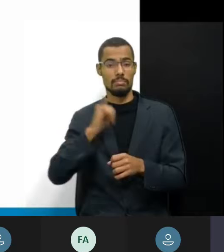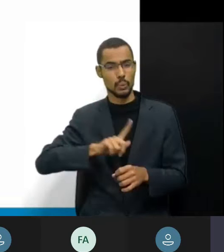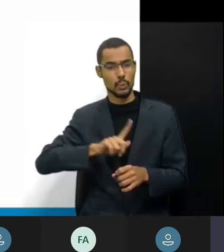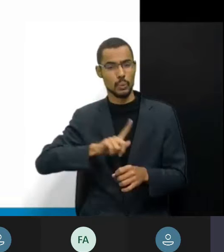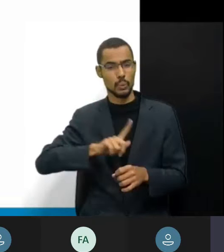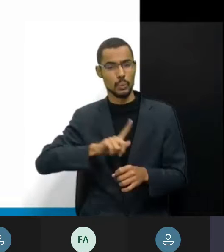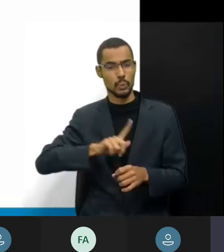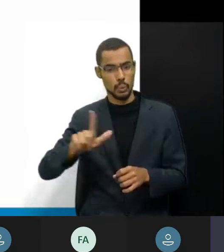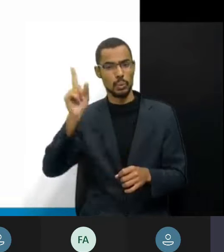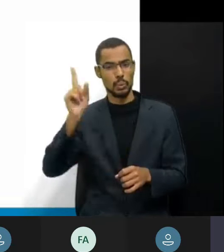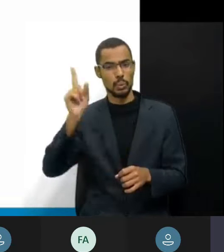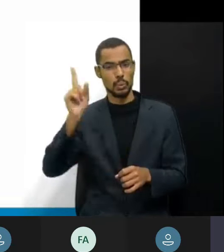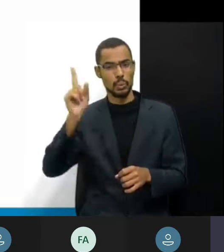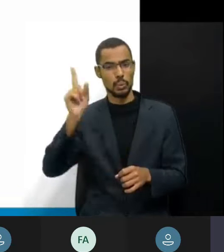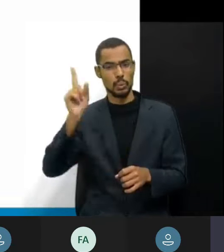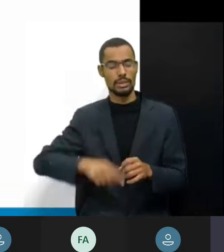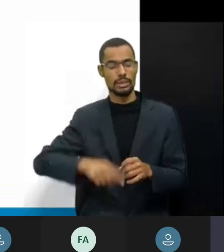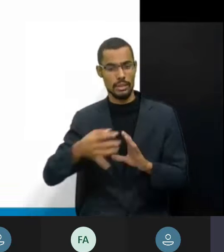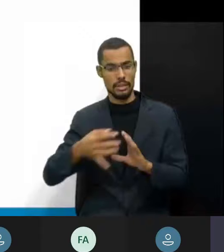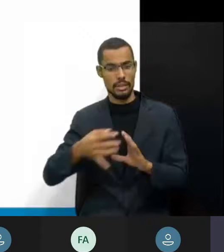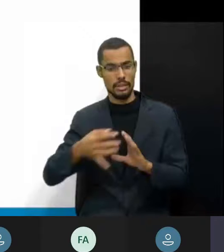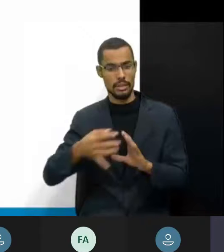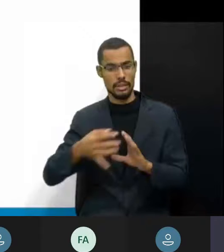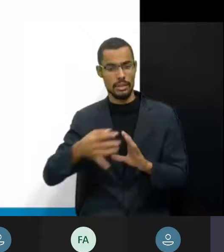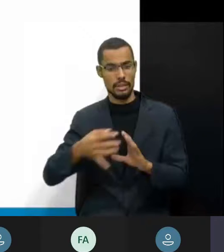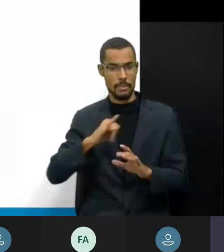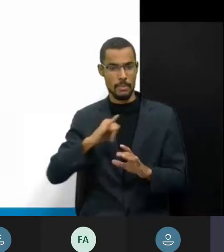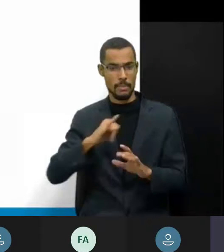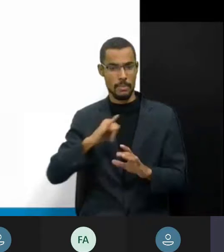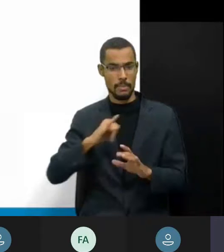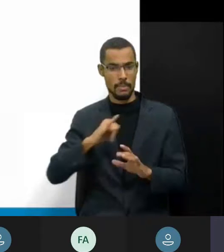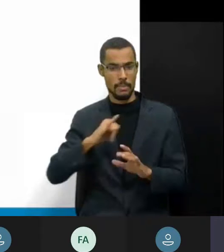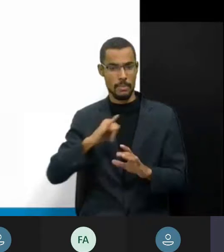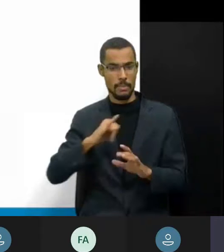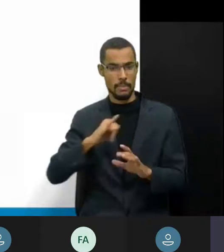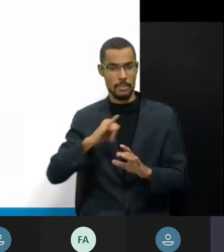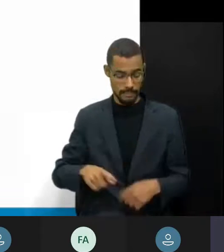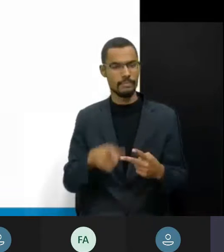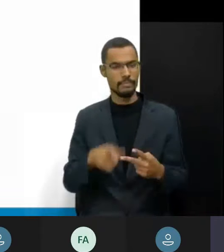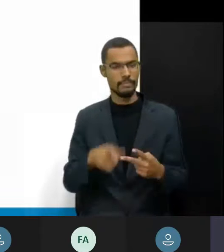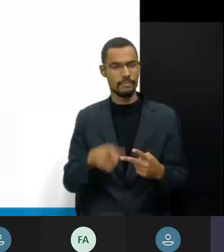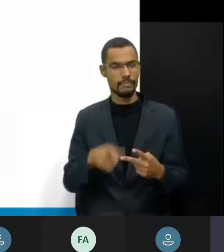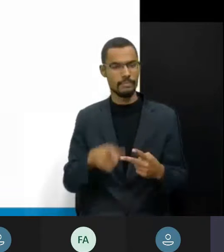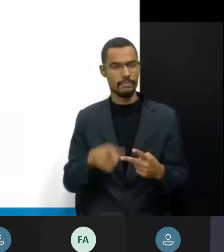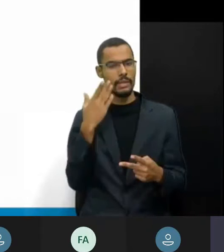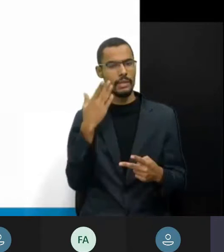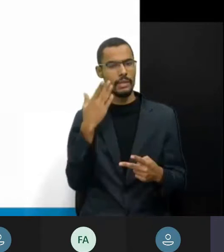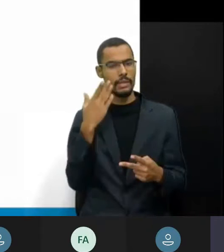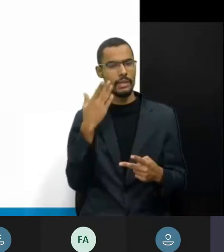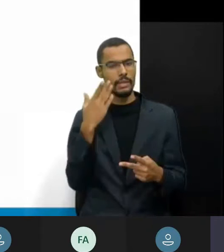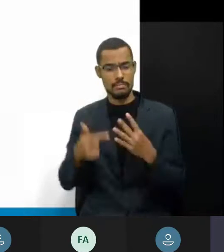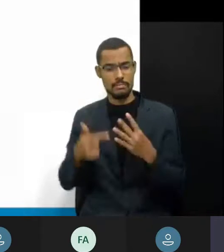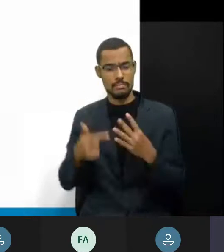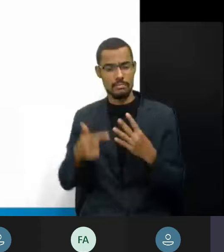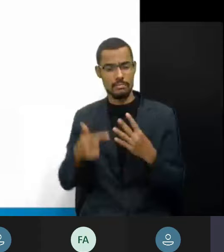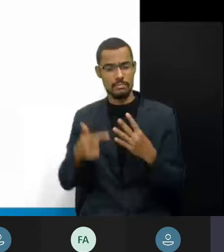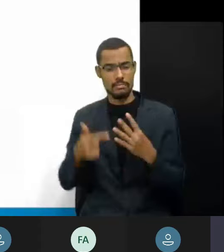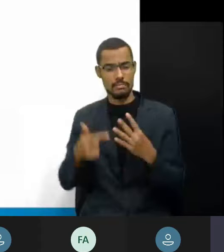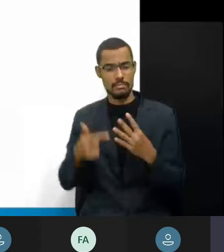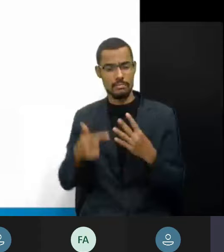não somente no aumento de 10 vezes, mas também no aumento de 40 vezes. Lembrando que o corte ele